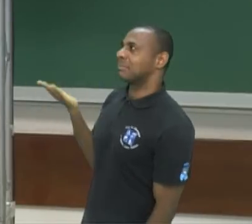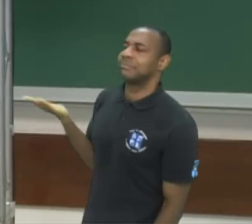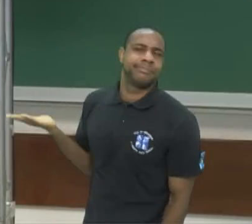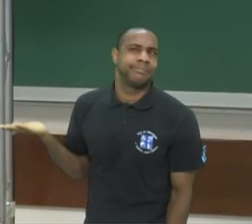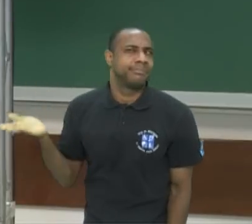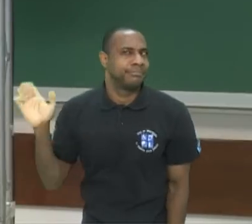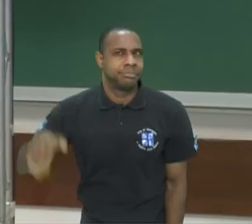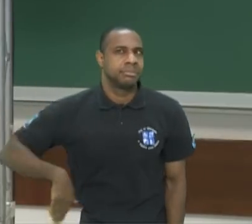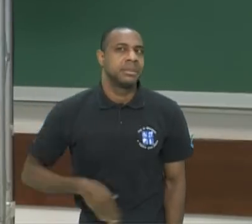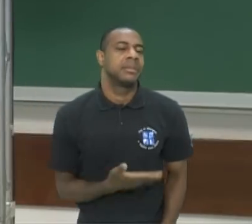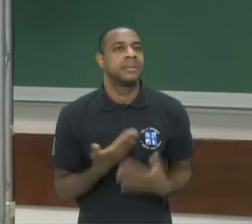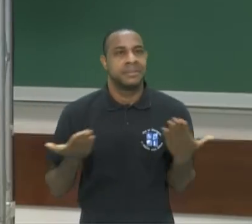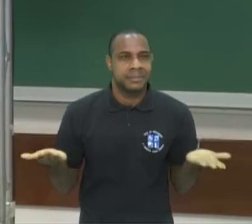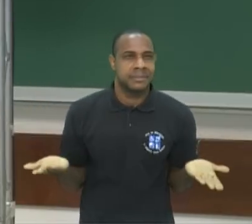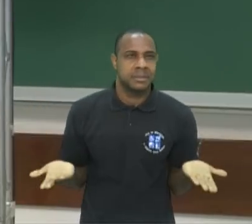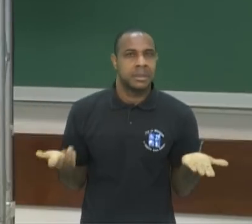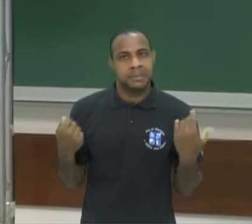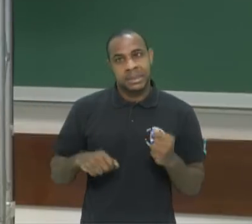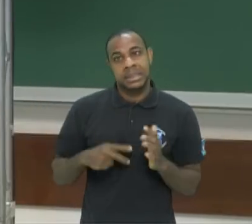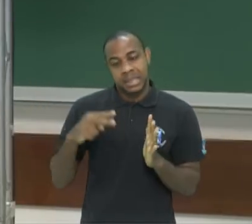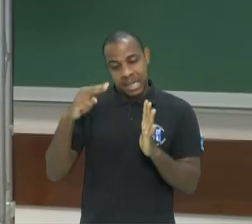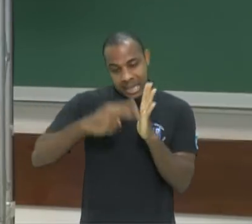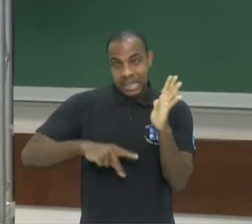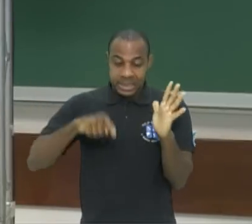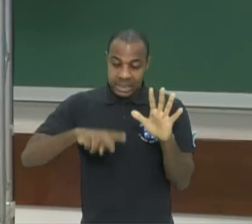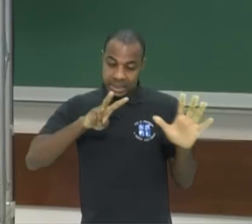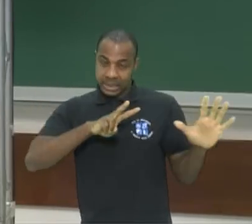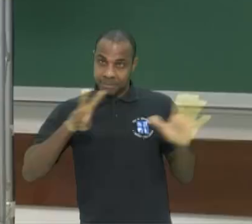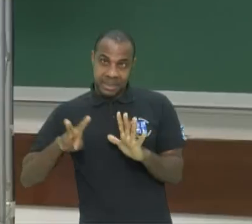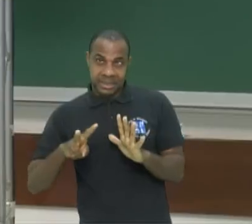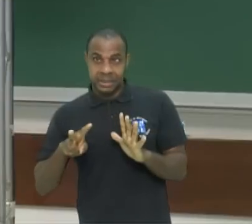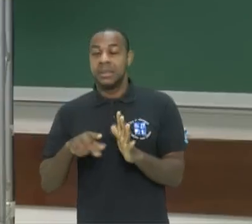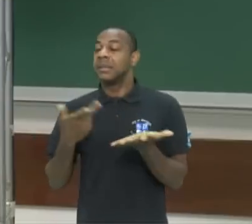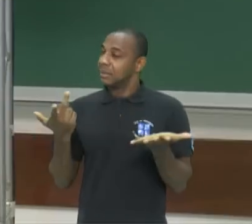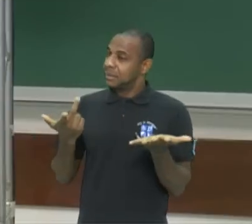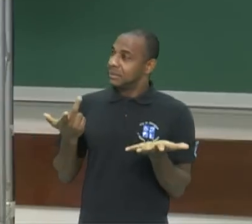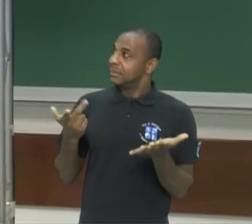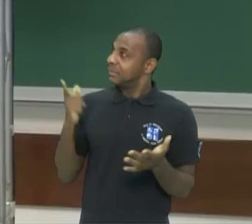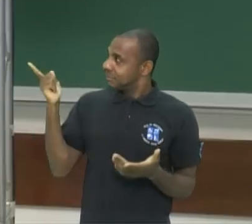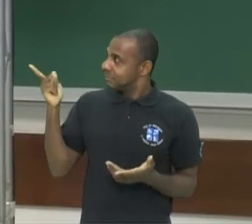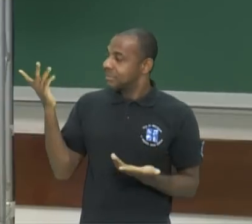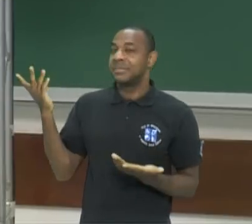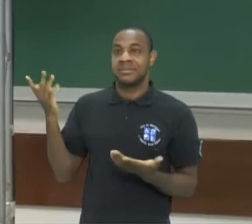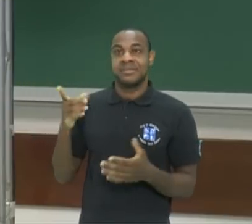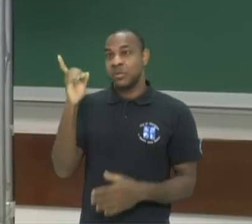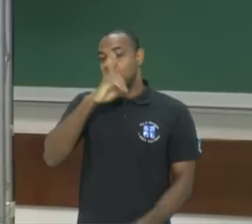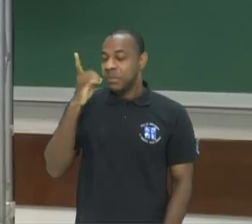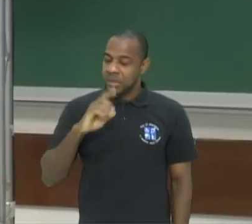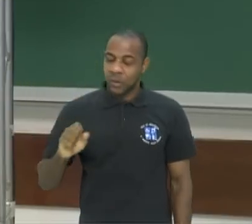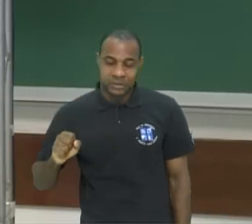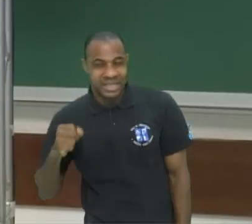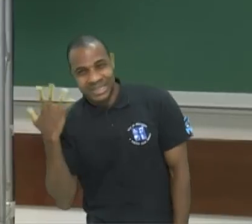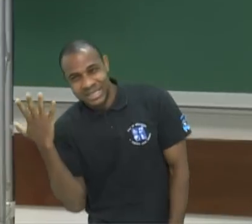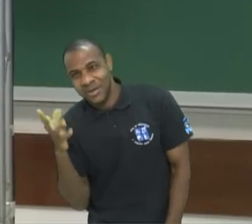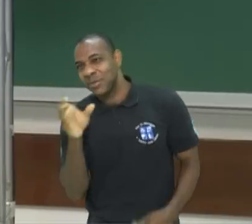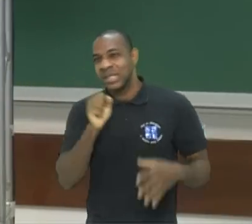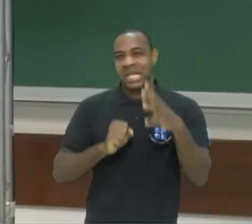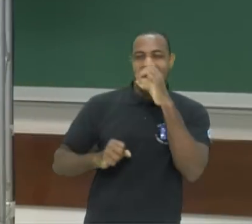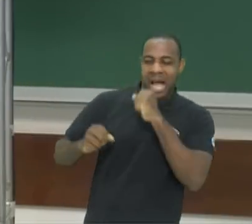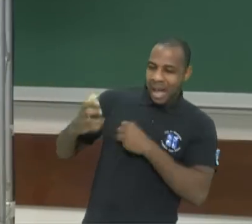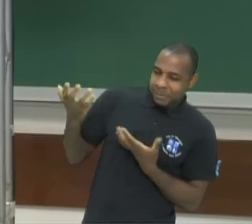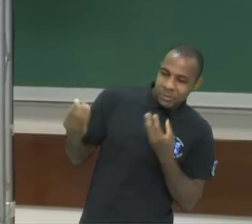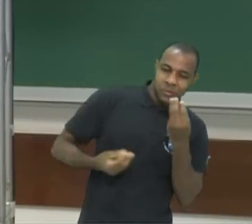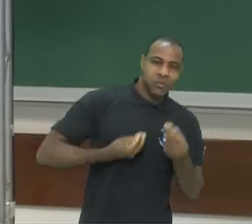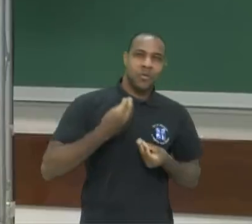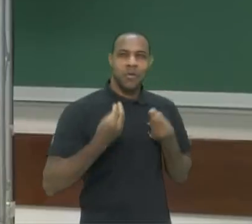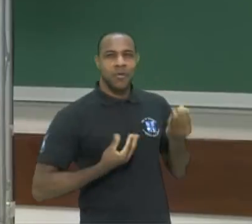é muito importante. Ah, estou lendo dessa semana. Ah, um jornal, né, de domingo, que aconteceu no sábado, né?